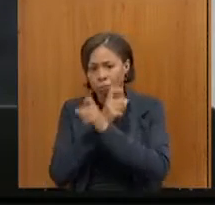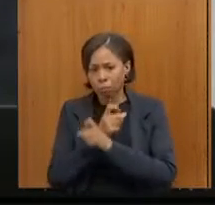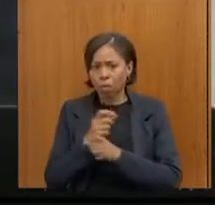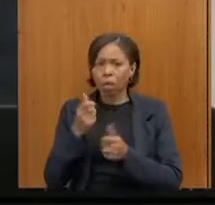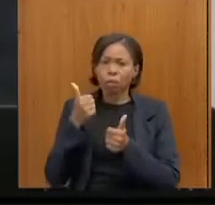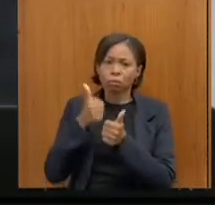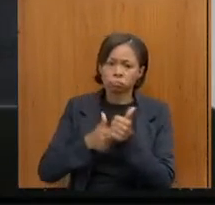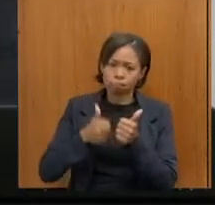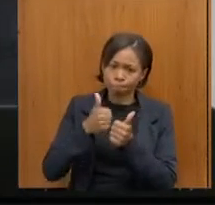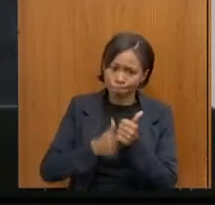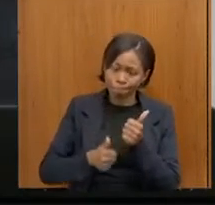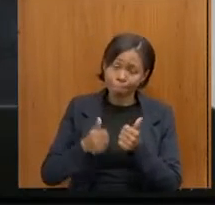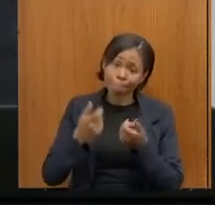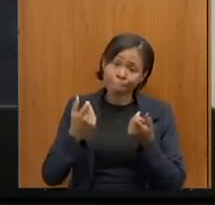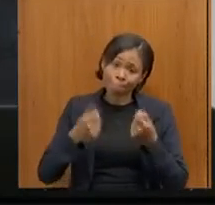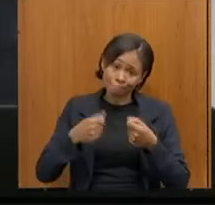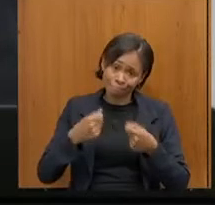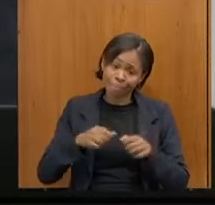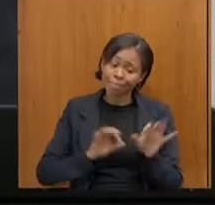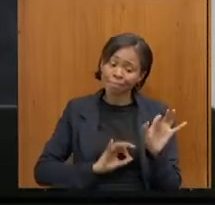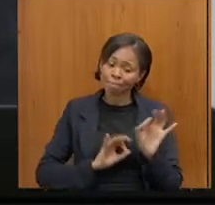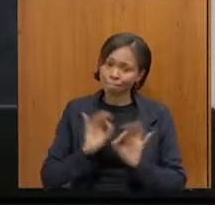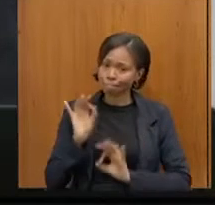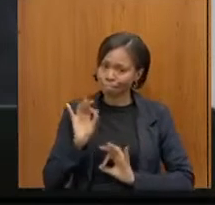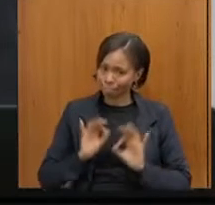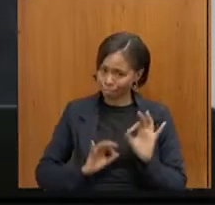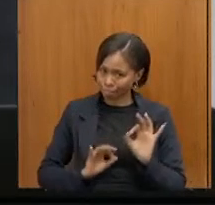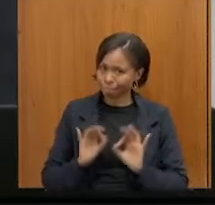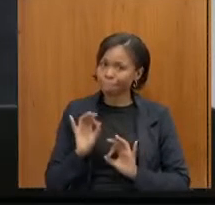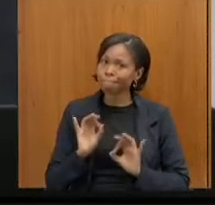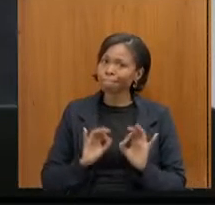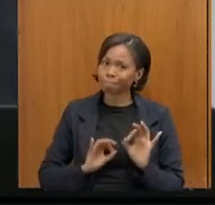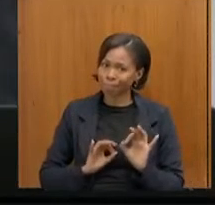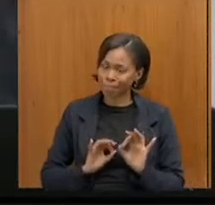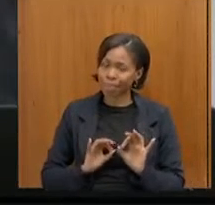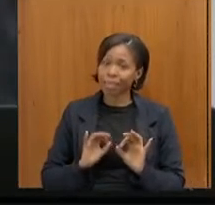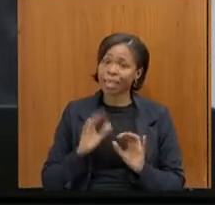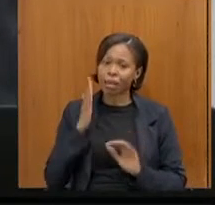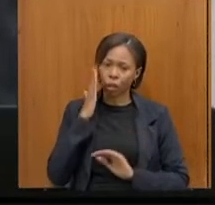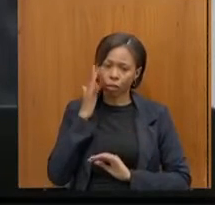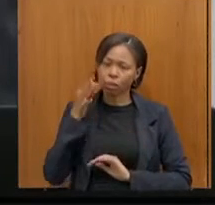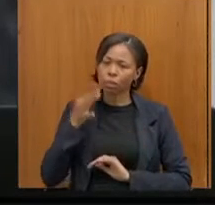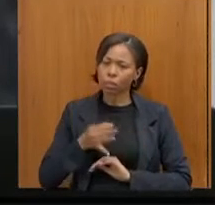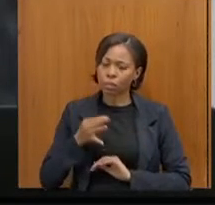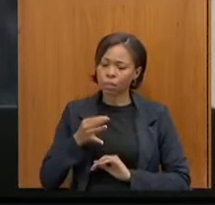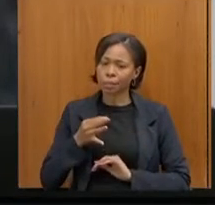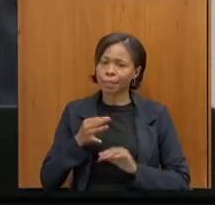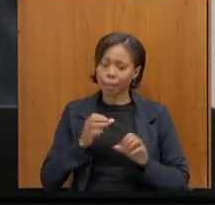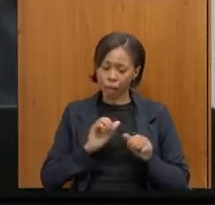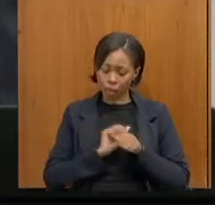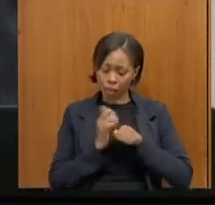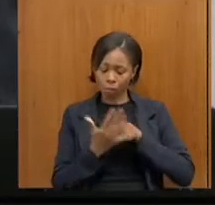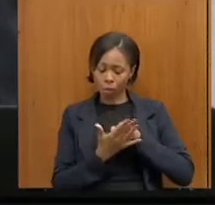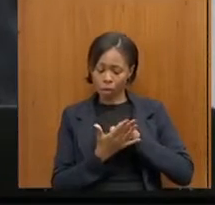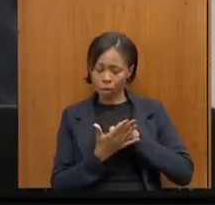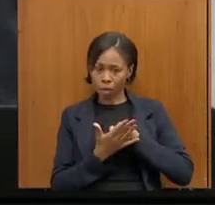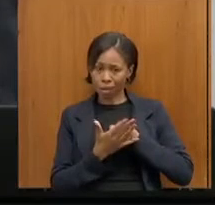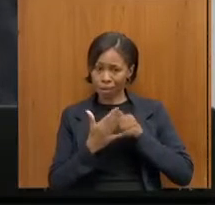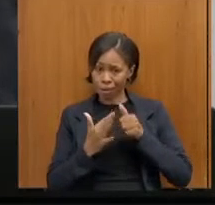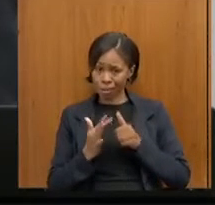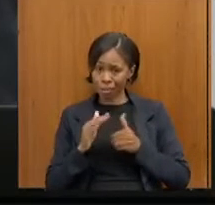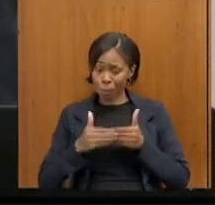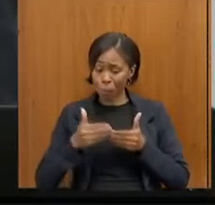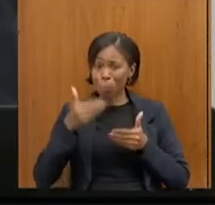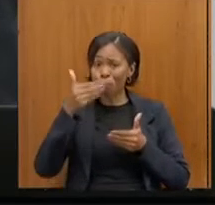e nós usamos tá preparado para esse momento e eu tenho certeza que eu posso pandemia é será um momento de